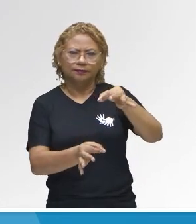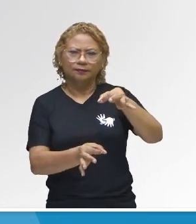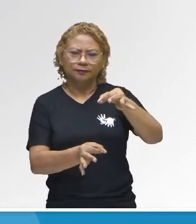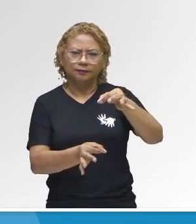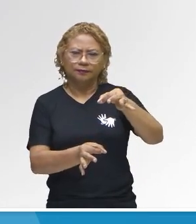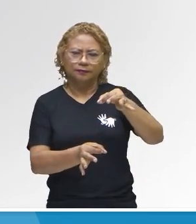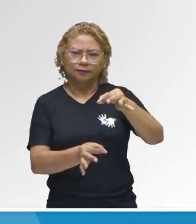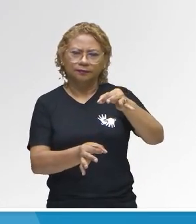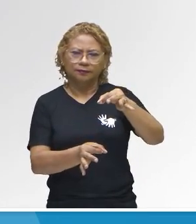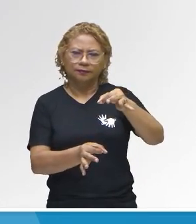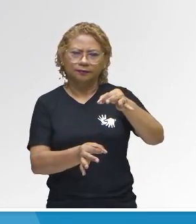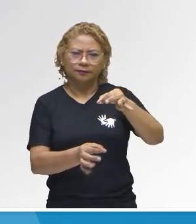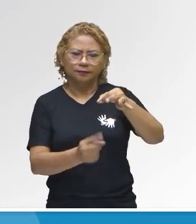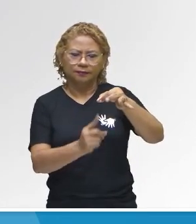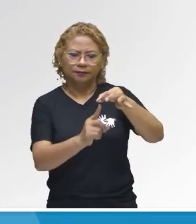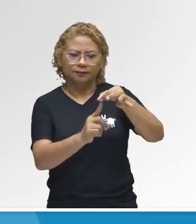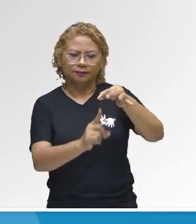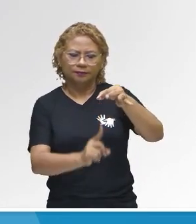reta